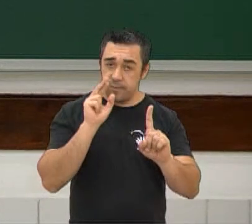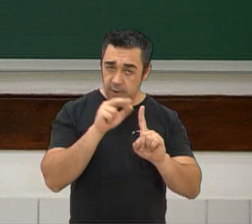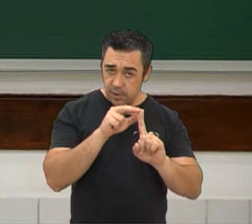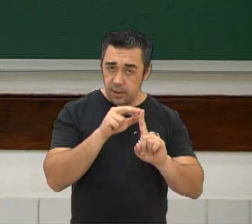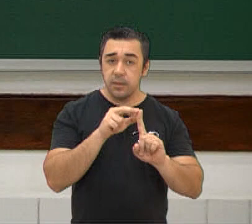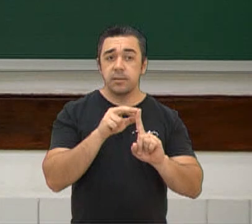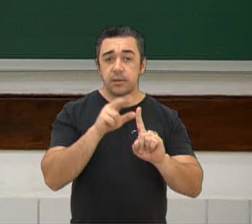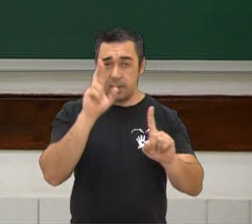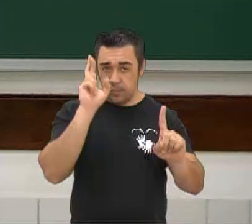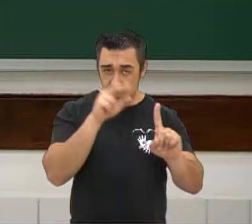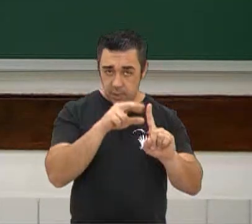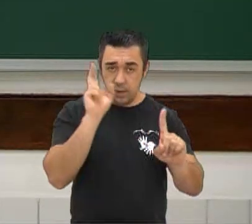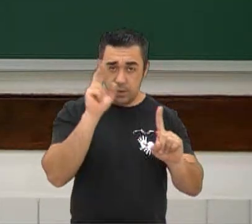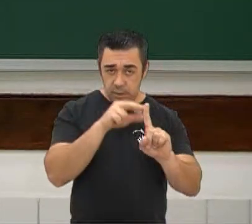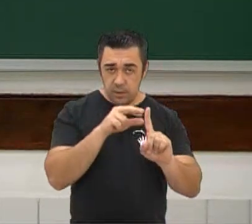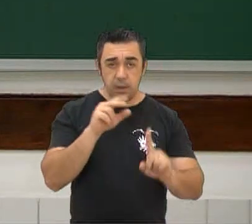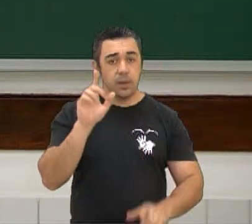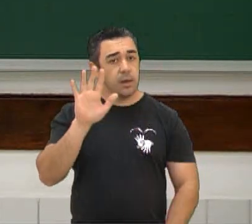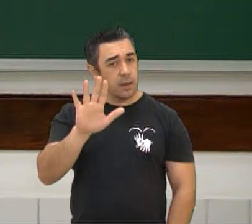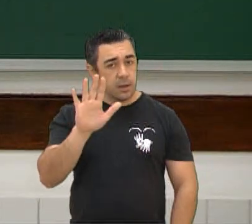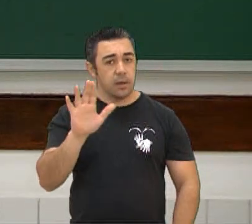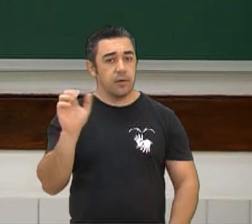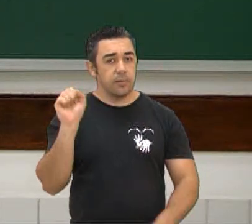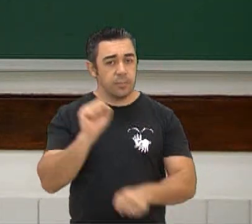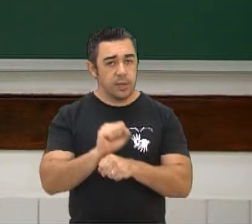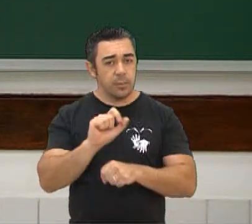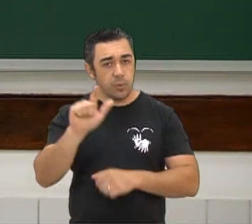referências e logo voltamos para outra